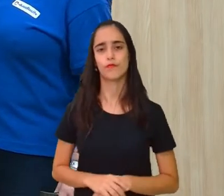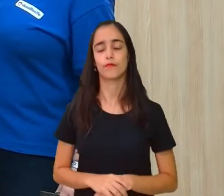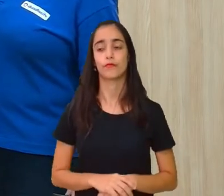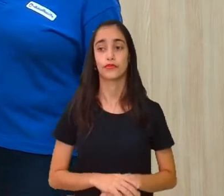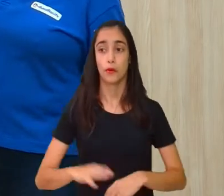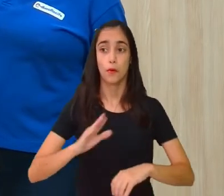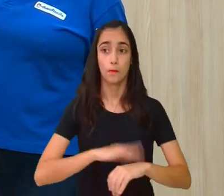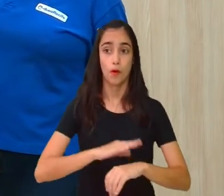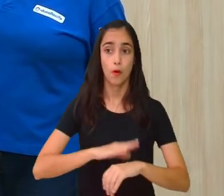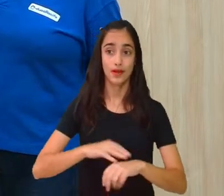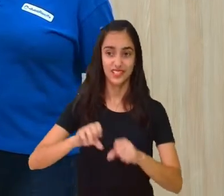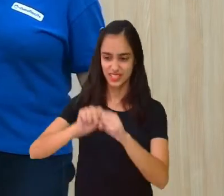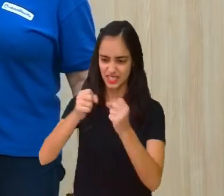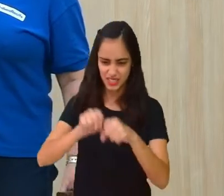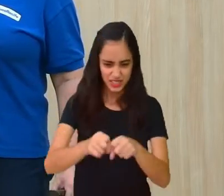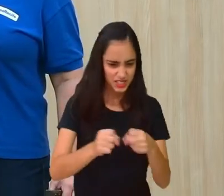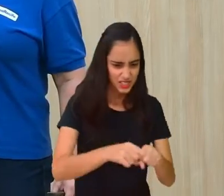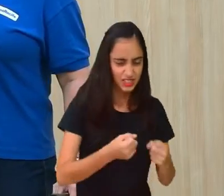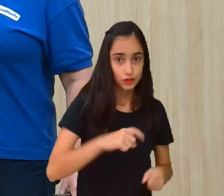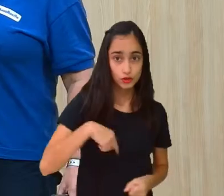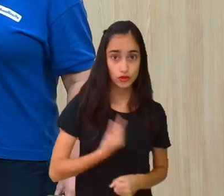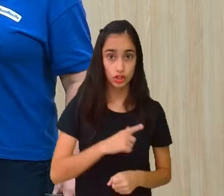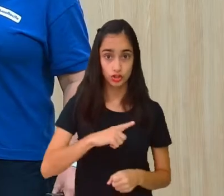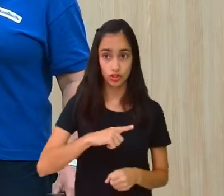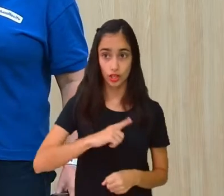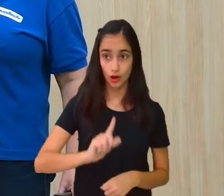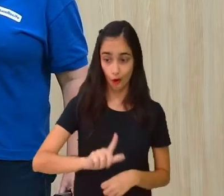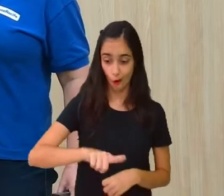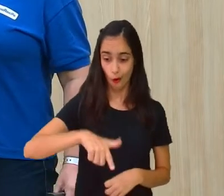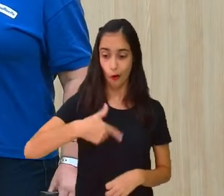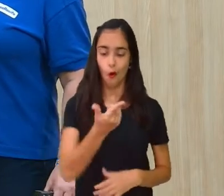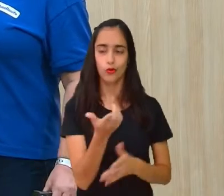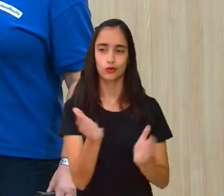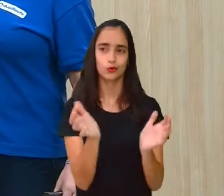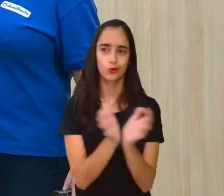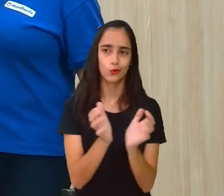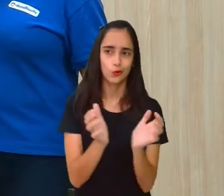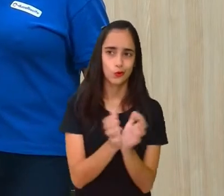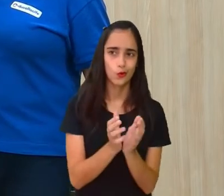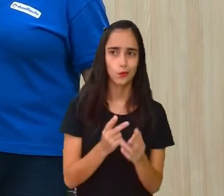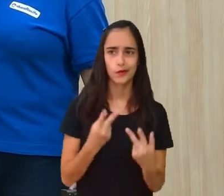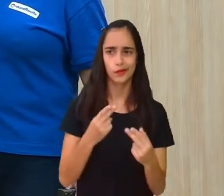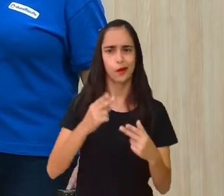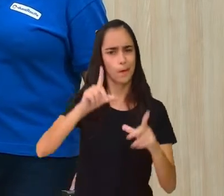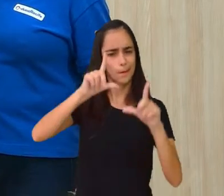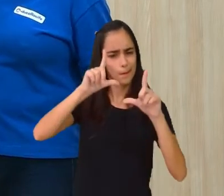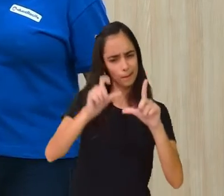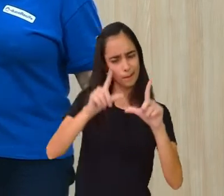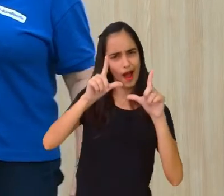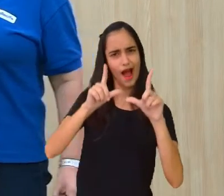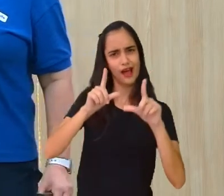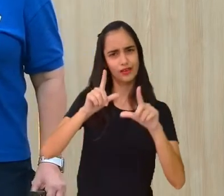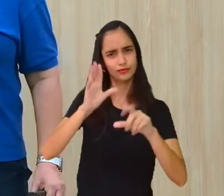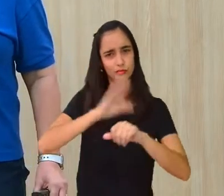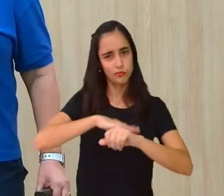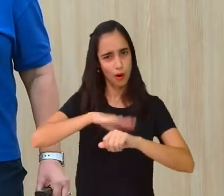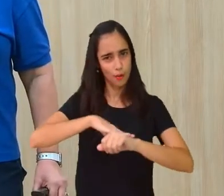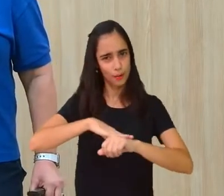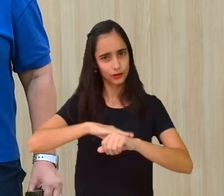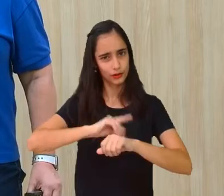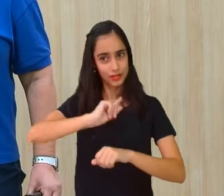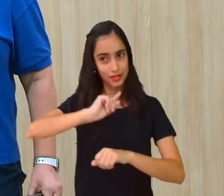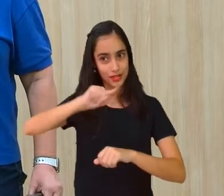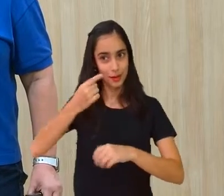já temos um outro grupo que fotografa esse tipo de invasor e vai levar lá